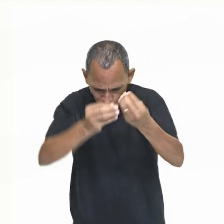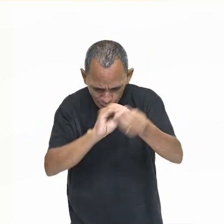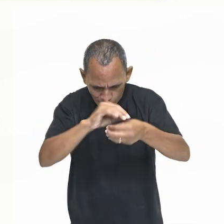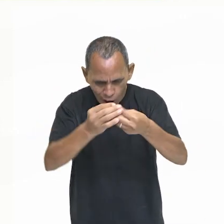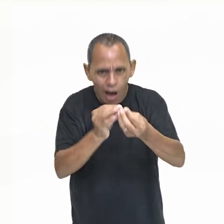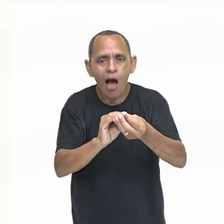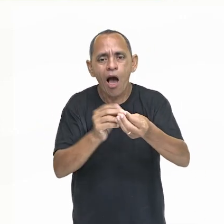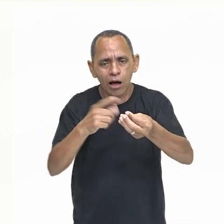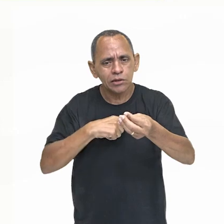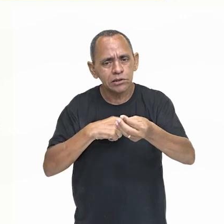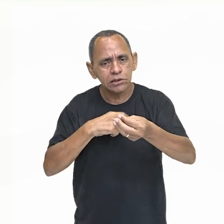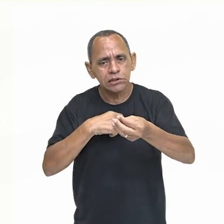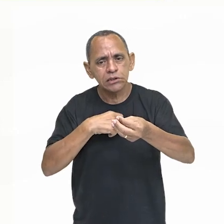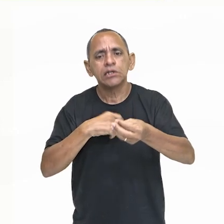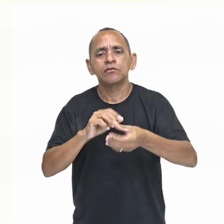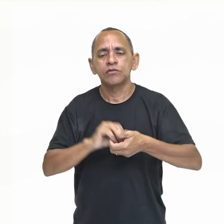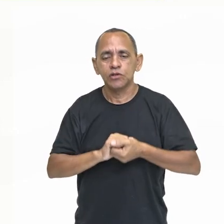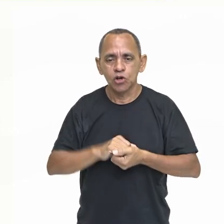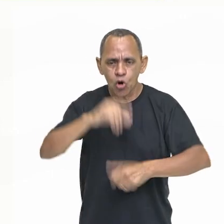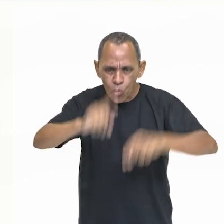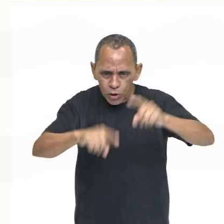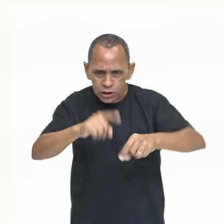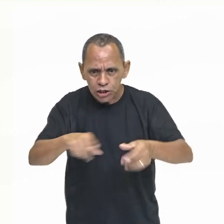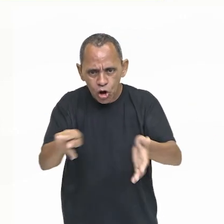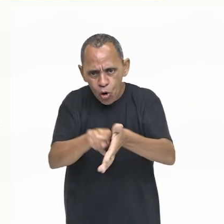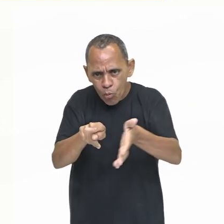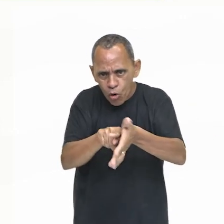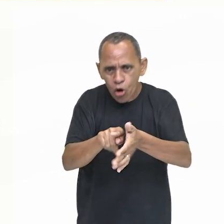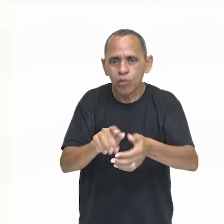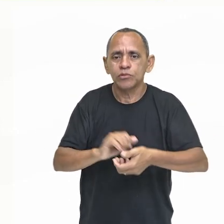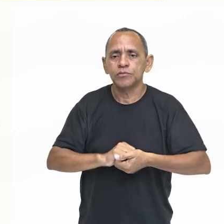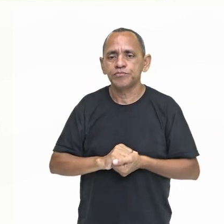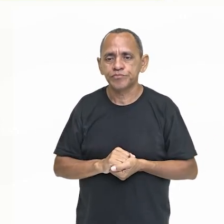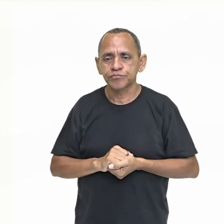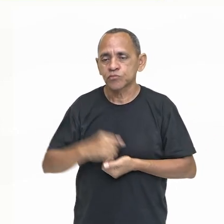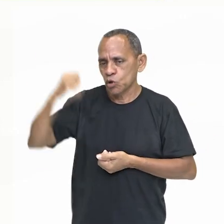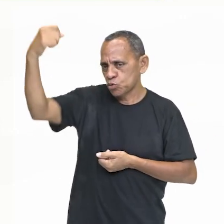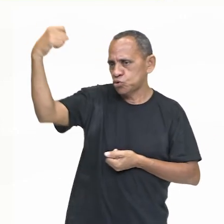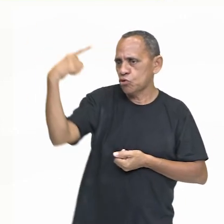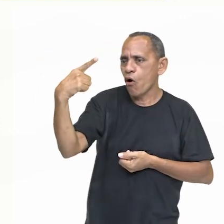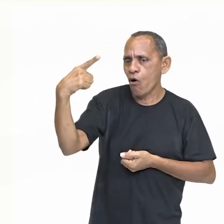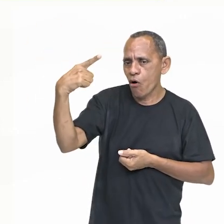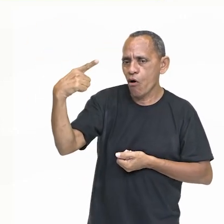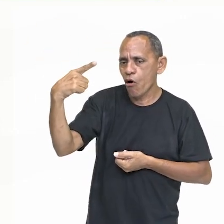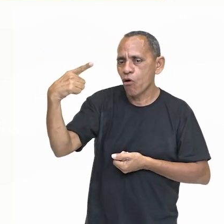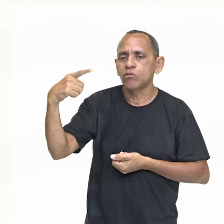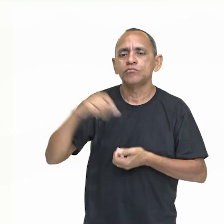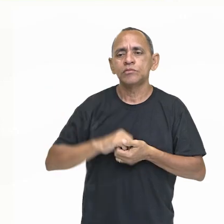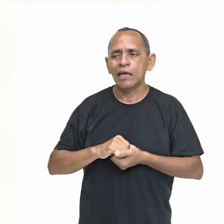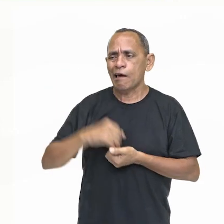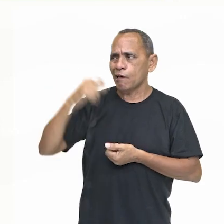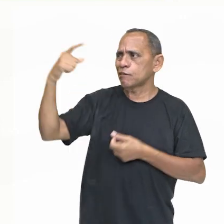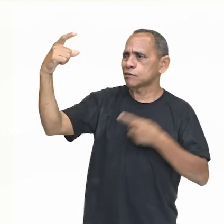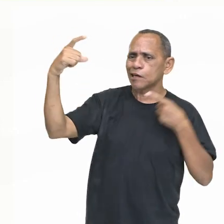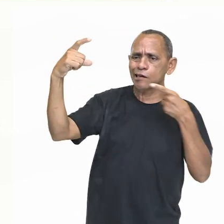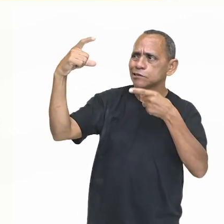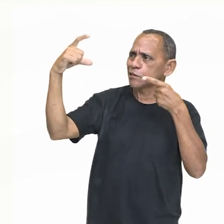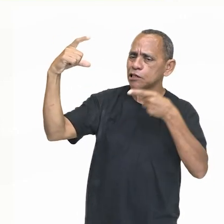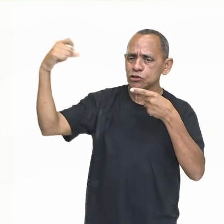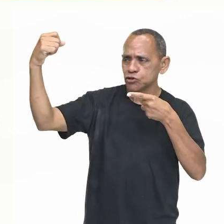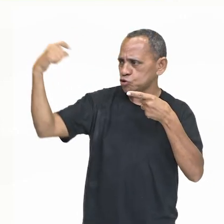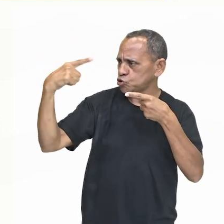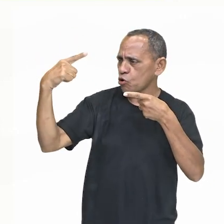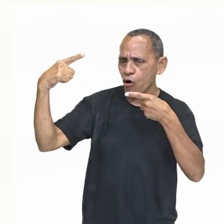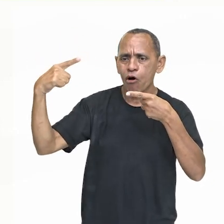ou seja, o efeito fotoelétrico, ou seja, energia pura que é transformada em eletricidade